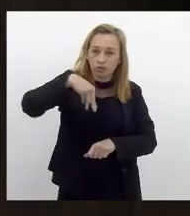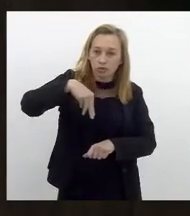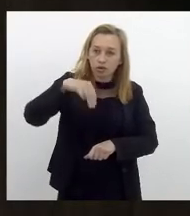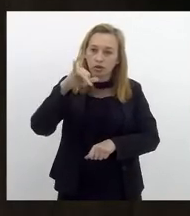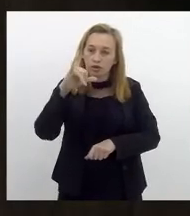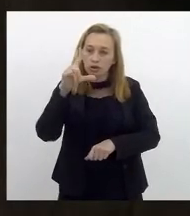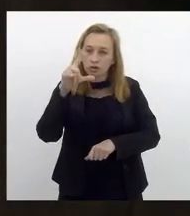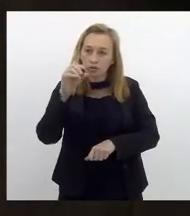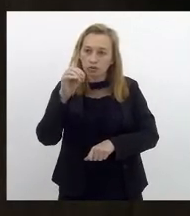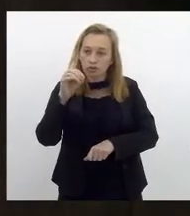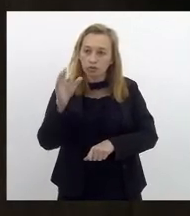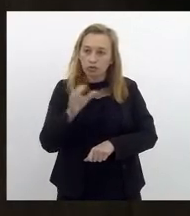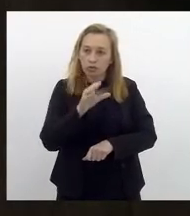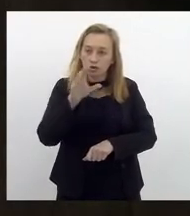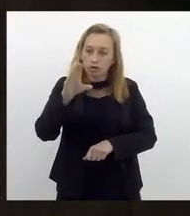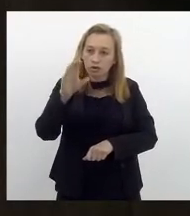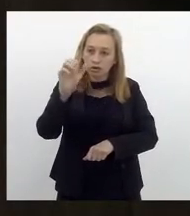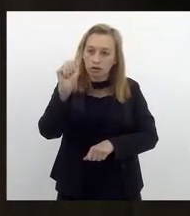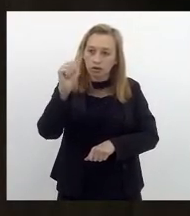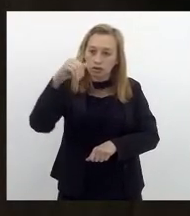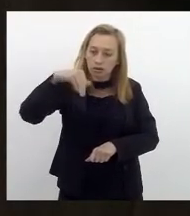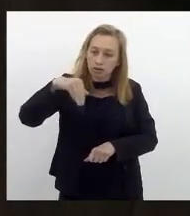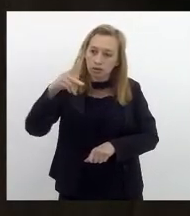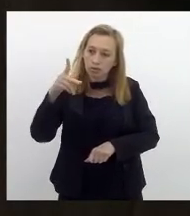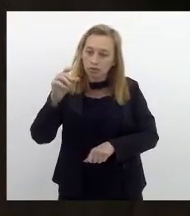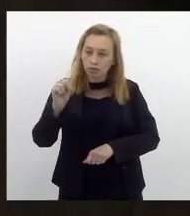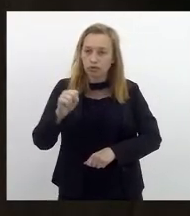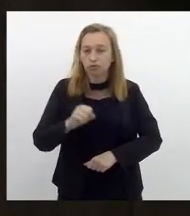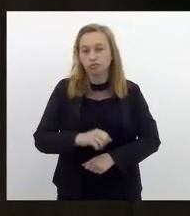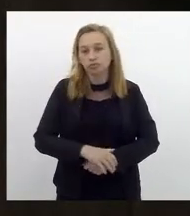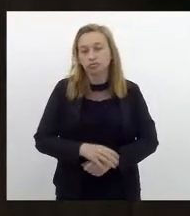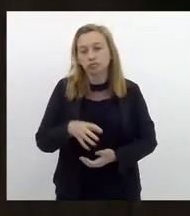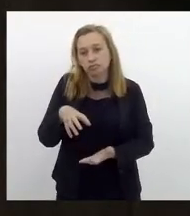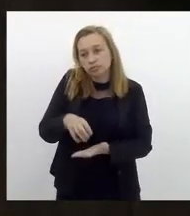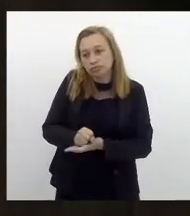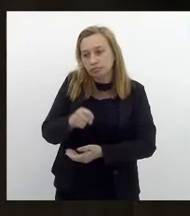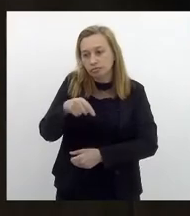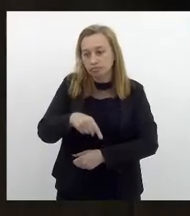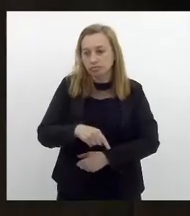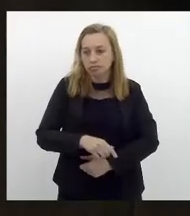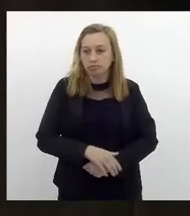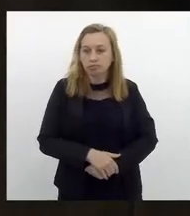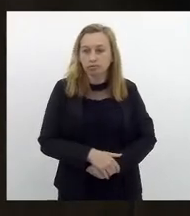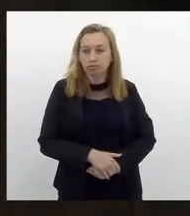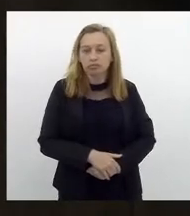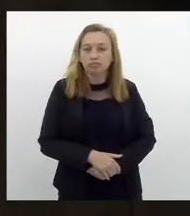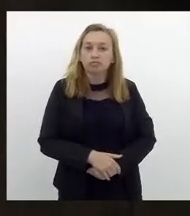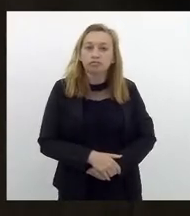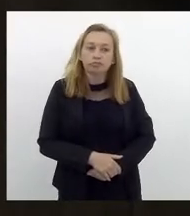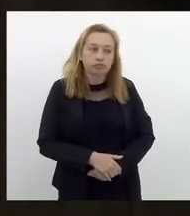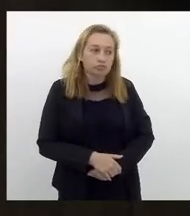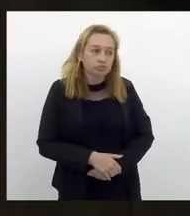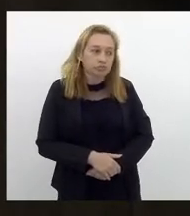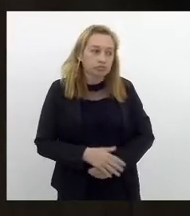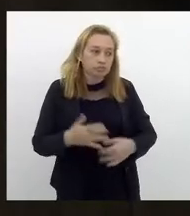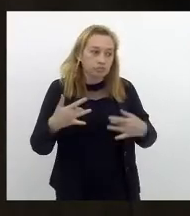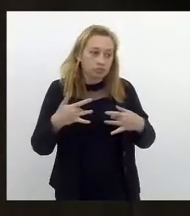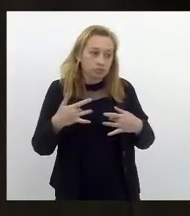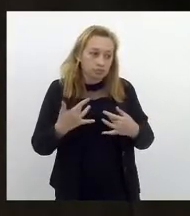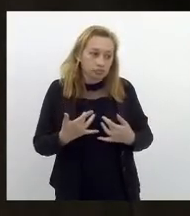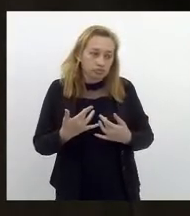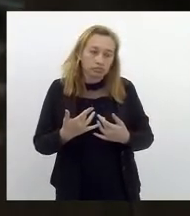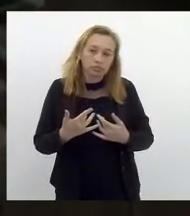Então, queria fazer aqui esse registro e enviar meus pêsames à